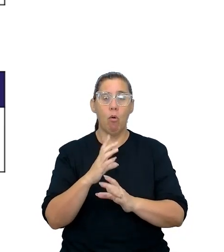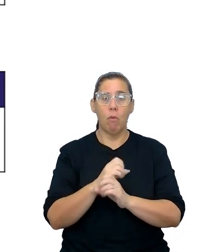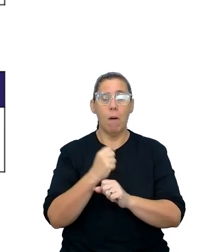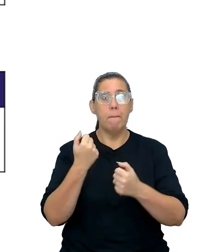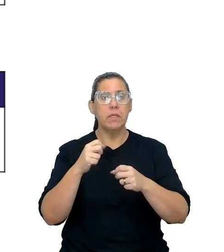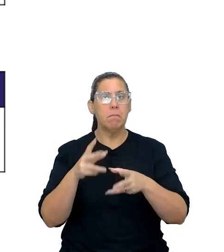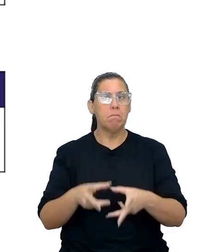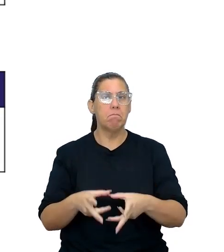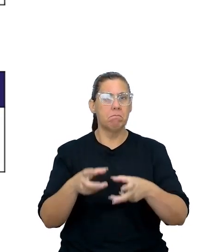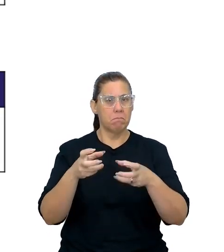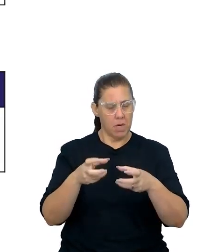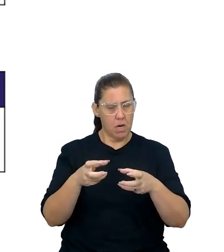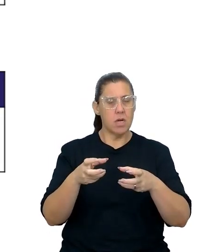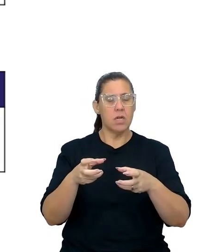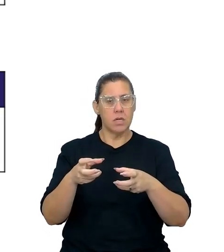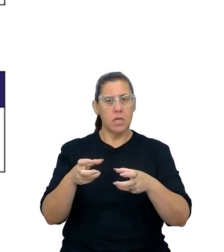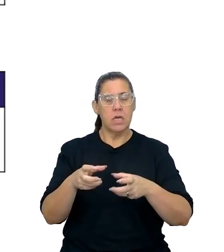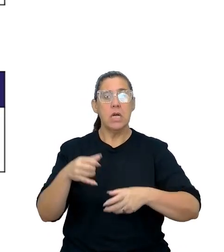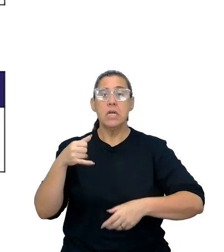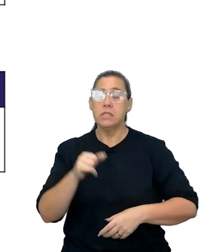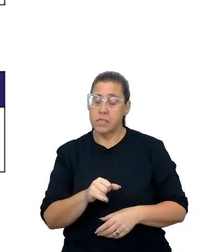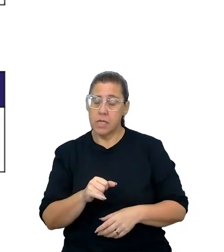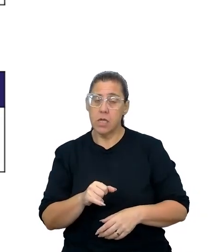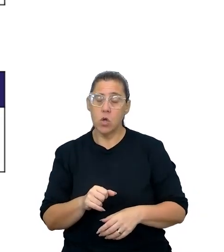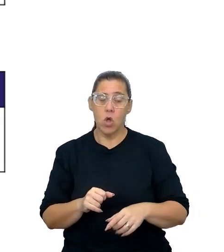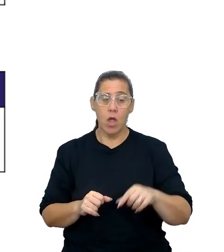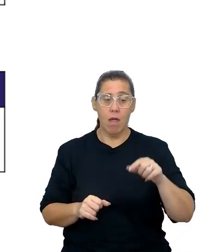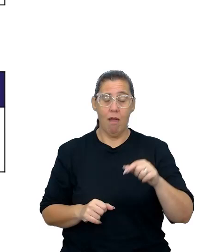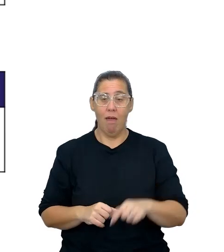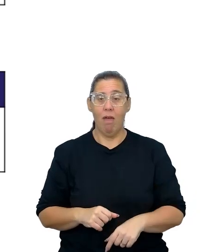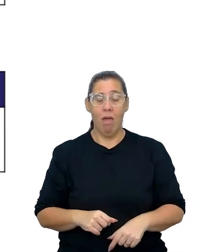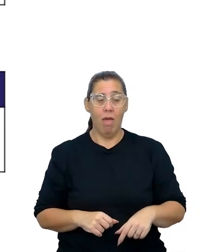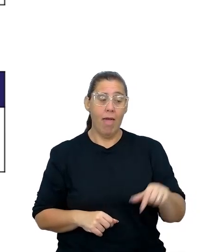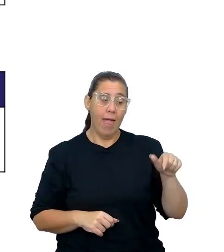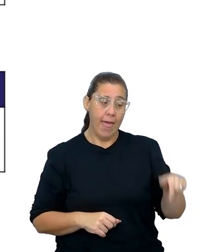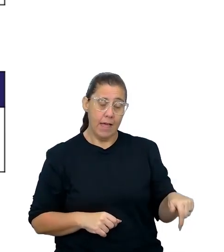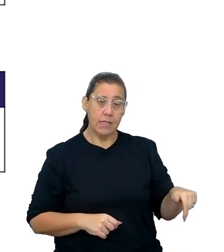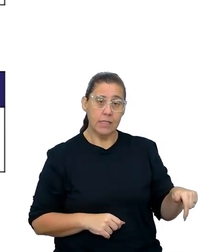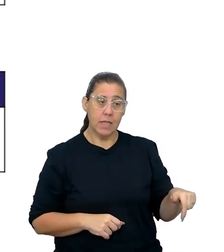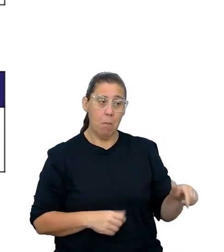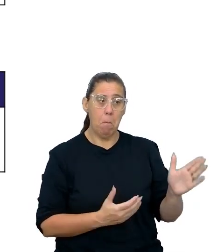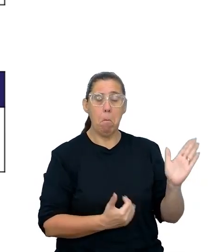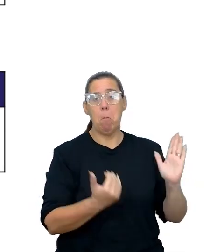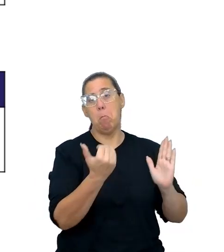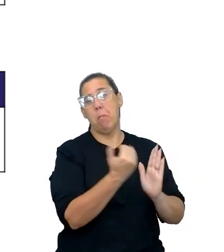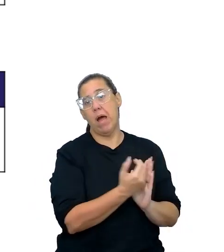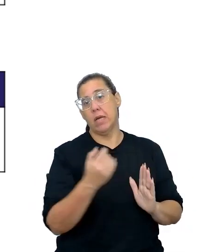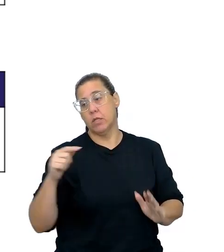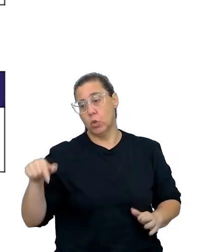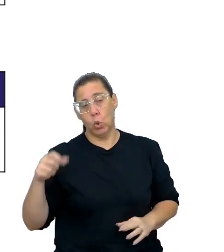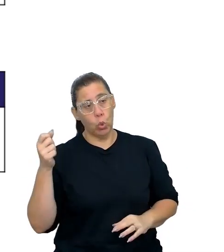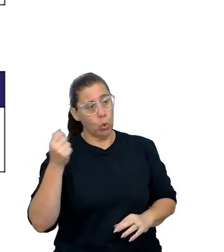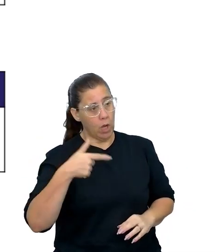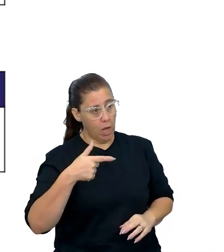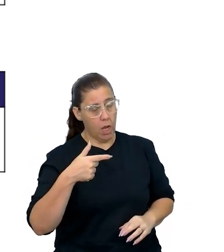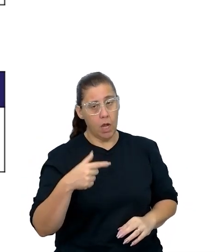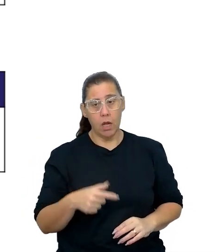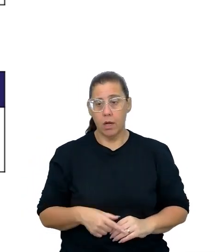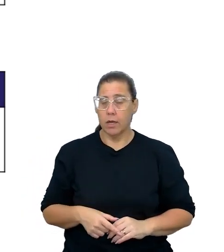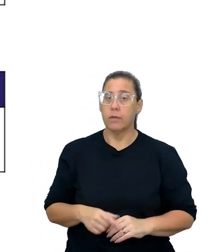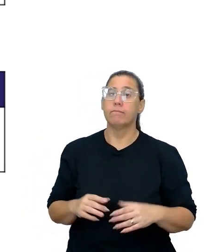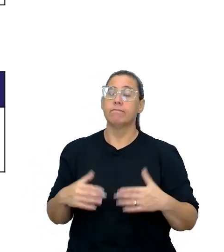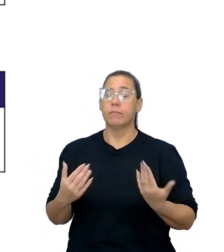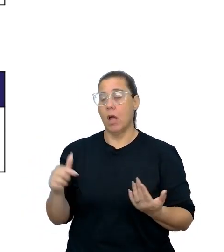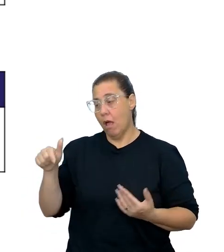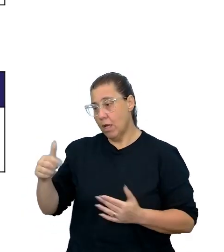precisa perceber que, se uma criança tem mais, a outra, consequentemente, vai ter menos. Falando